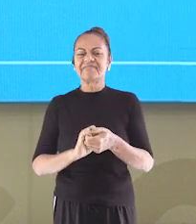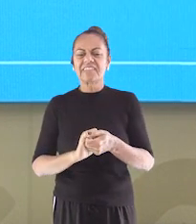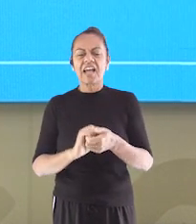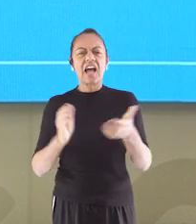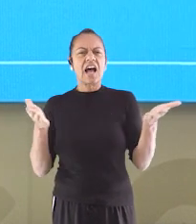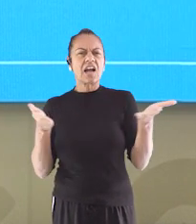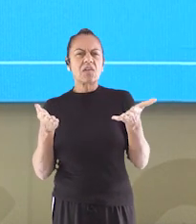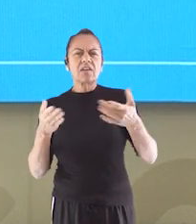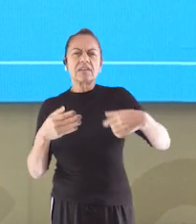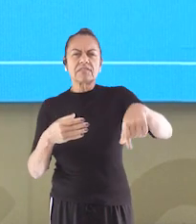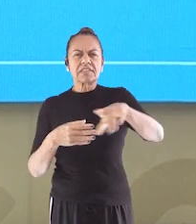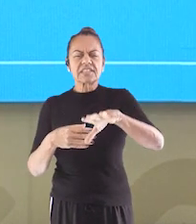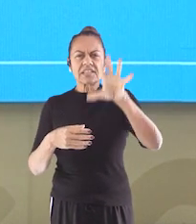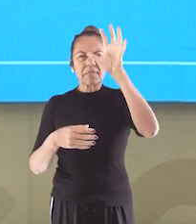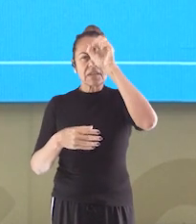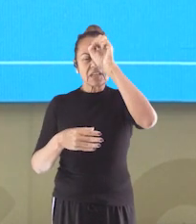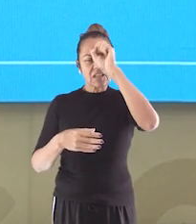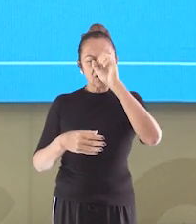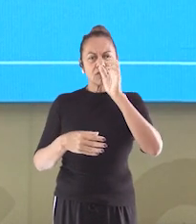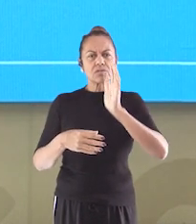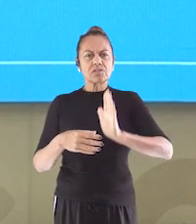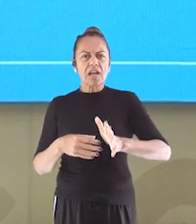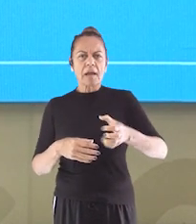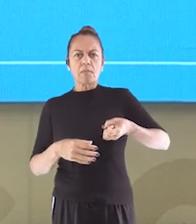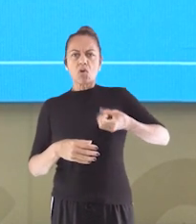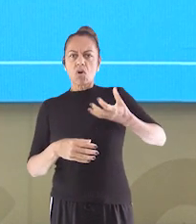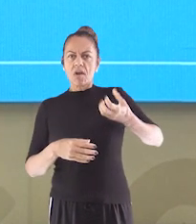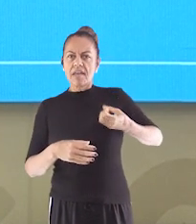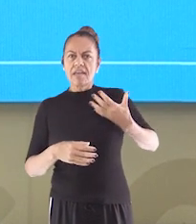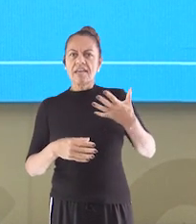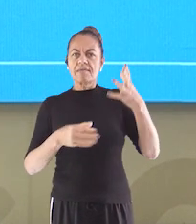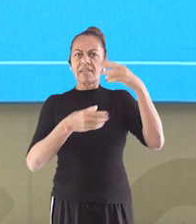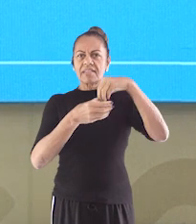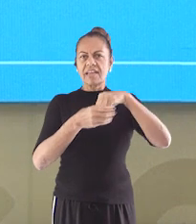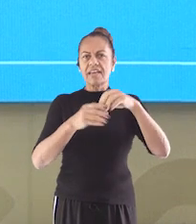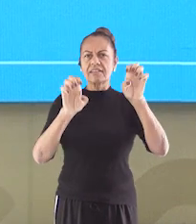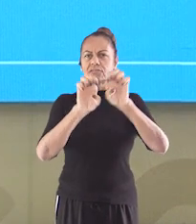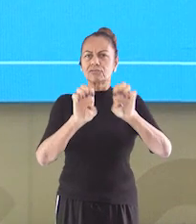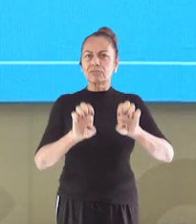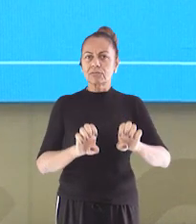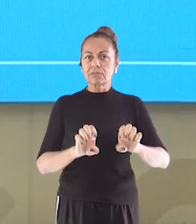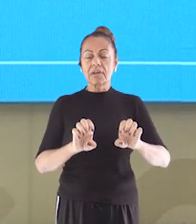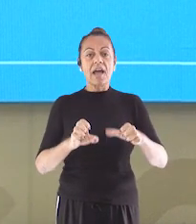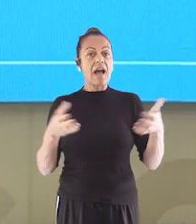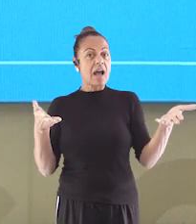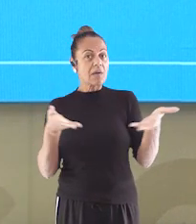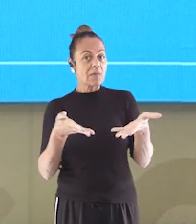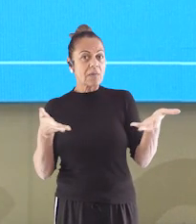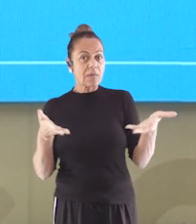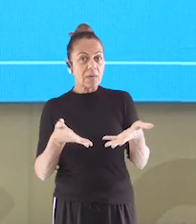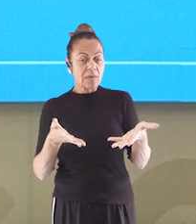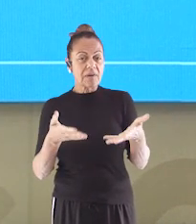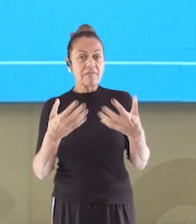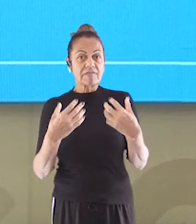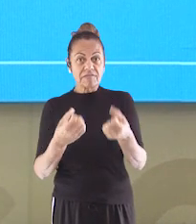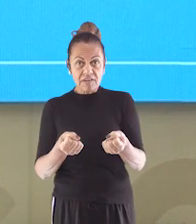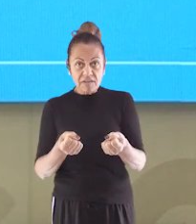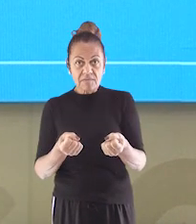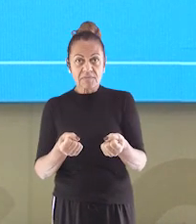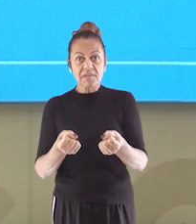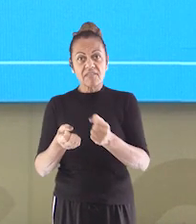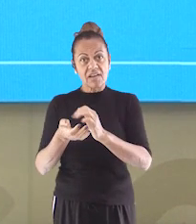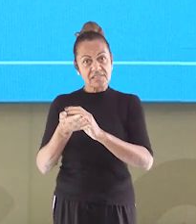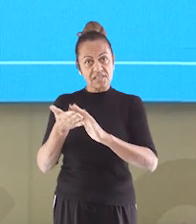Agora que vocês já entenderam o que é um poema e sua estrutura, vamos ampliar o conhecimento realizando algumas